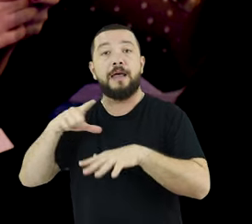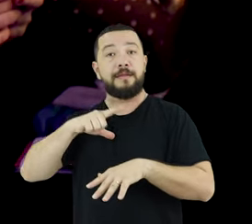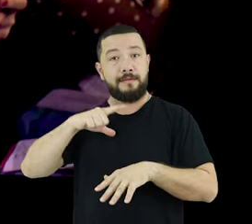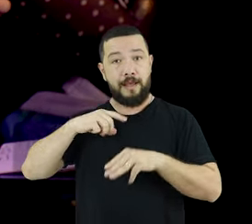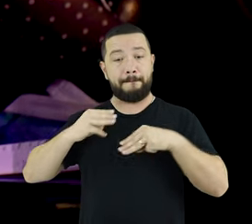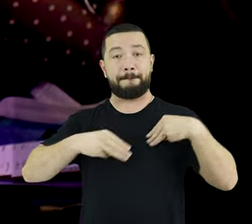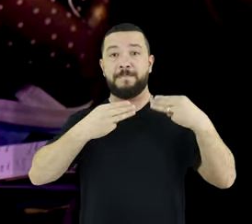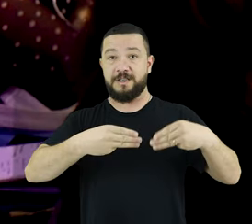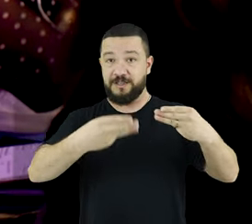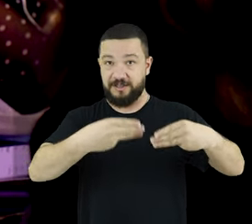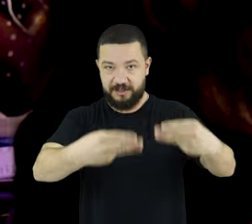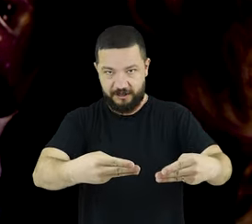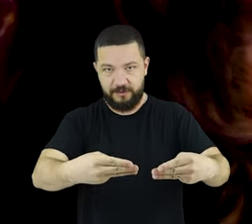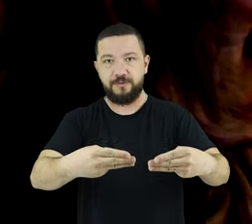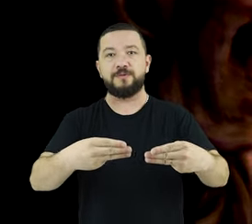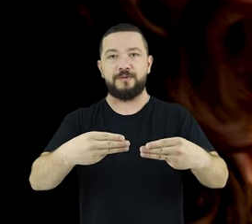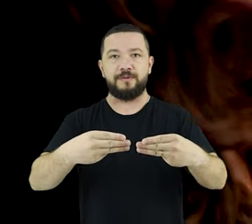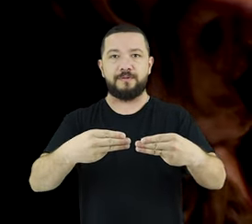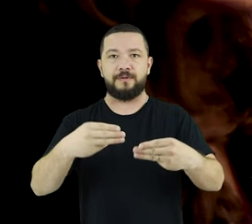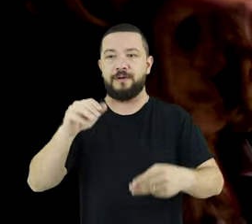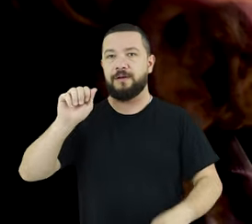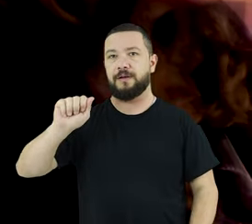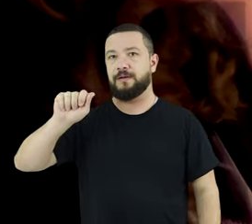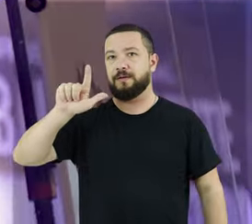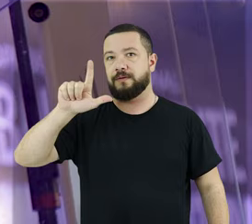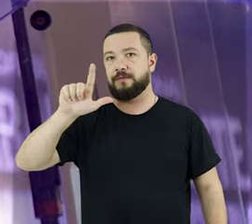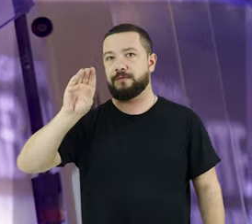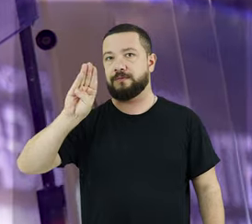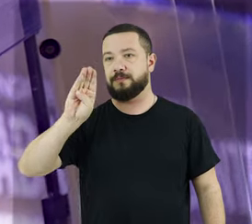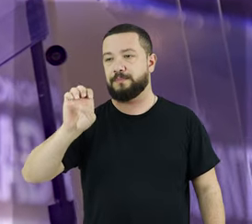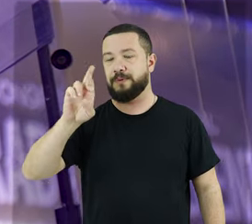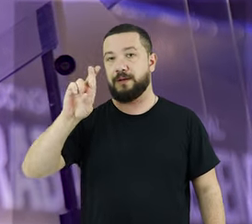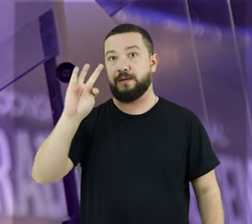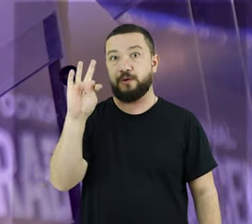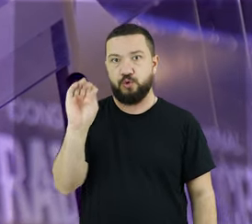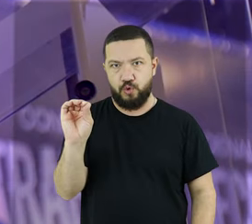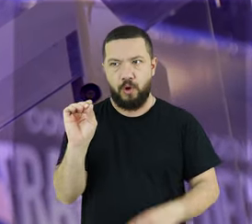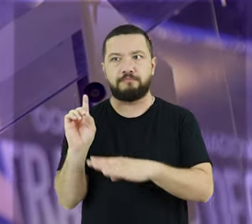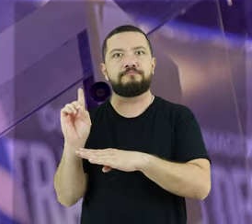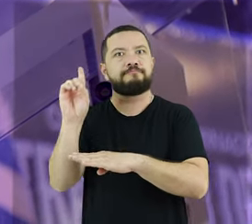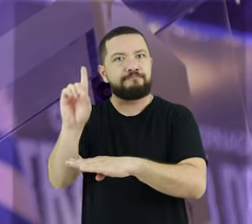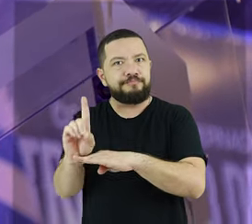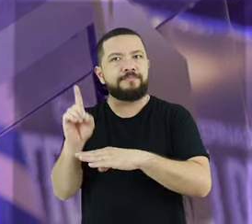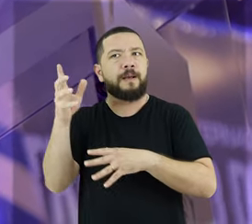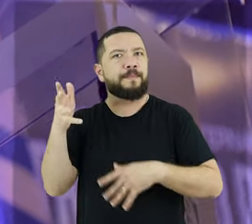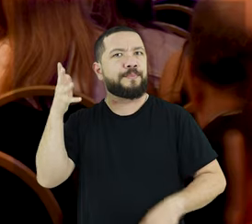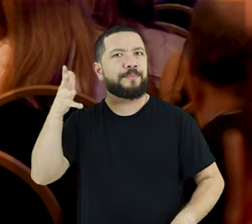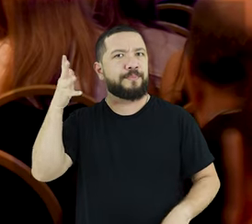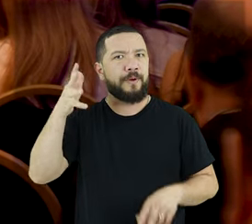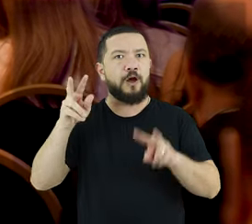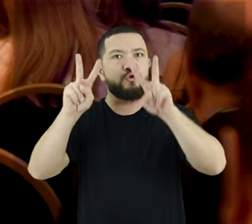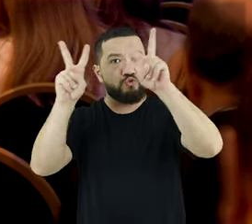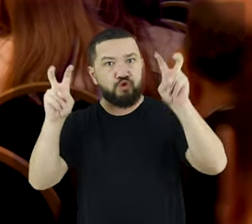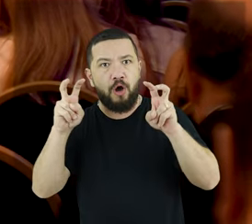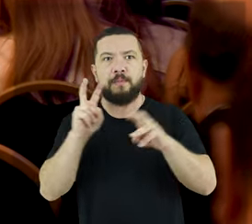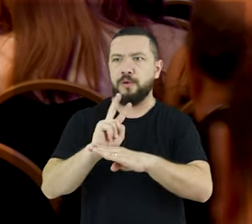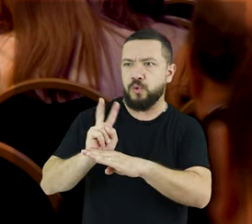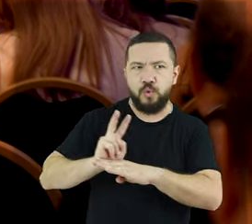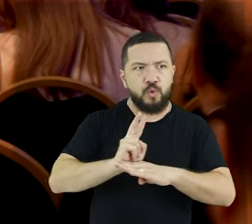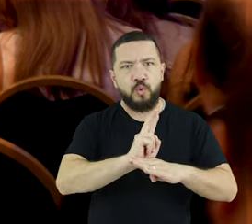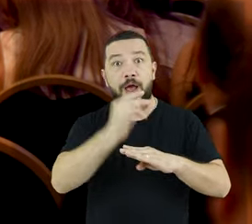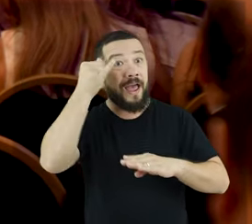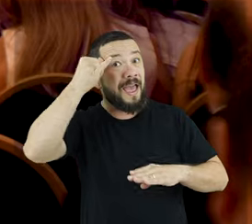Decente pelo ministro do Tribunal Superior do Trabalho, Alberto Bastos Balazeiro. Mais prevenção,